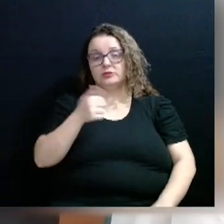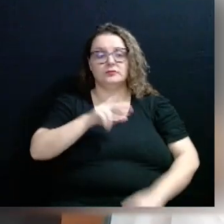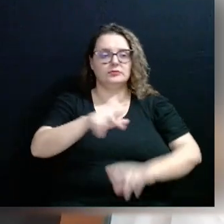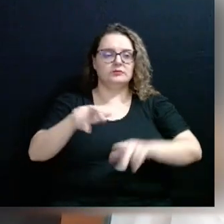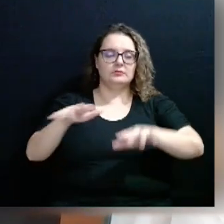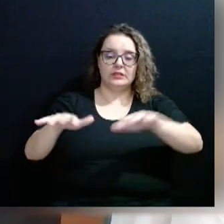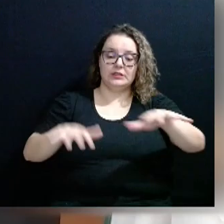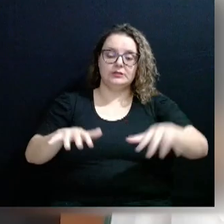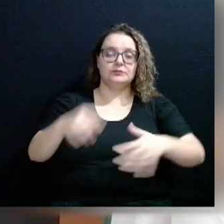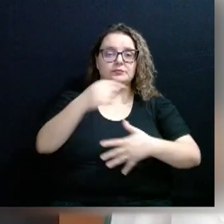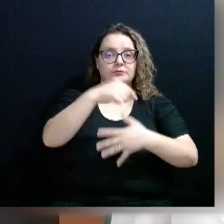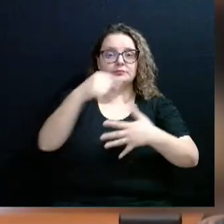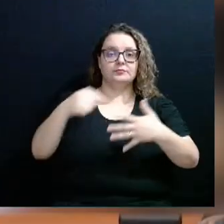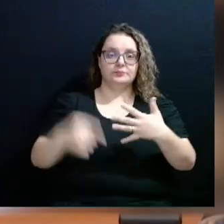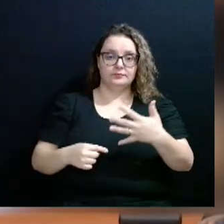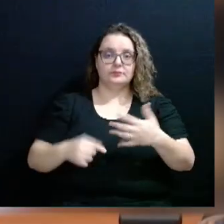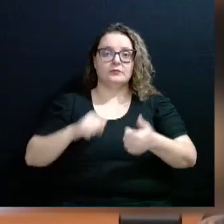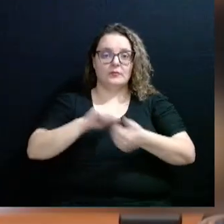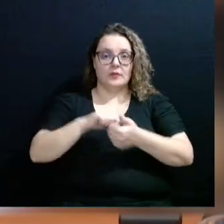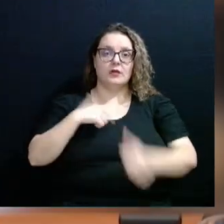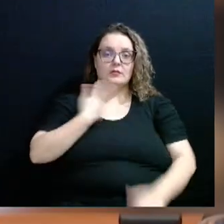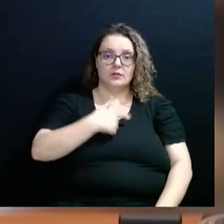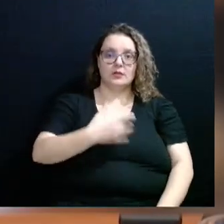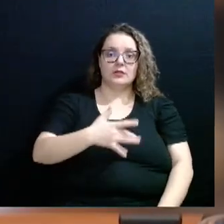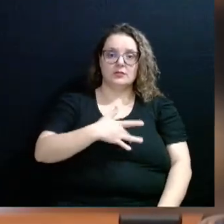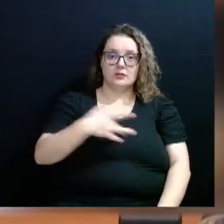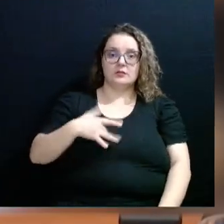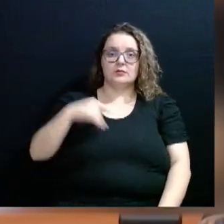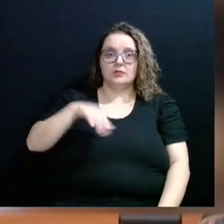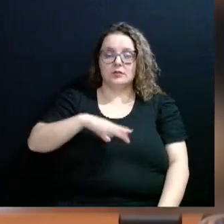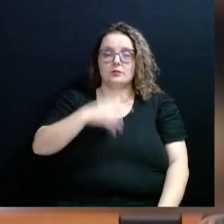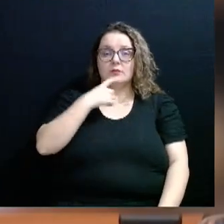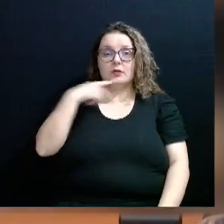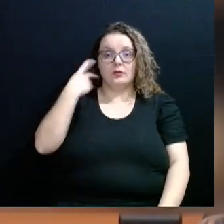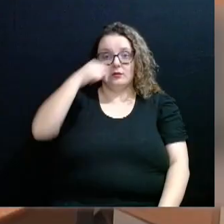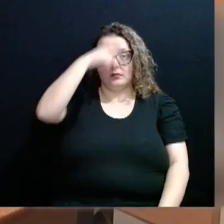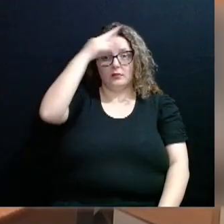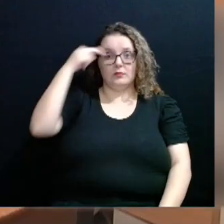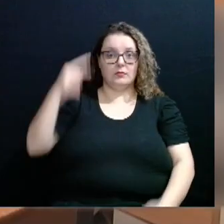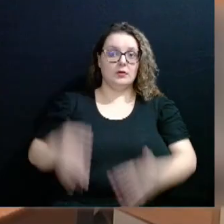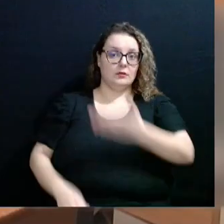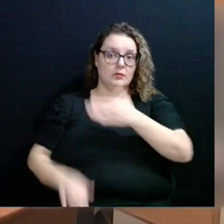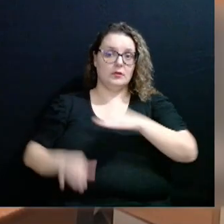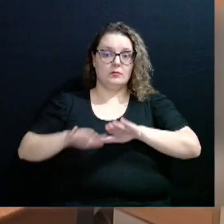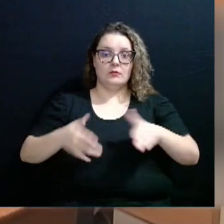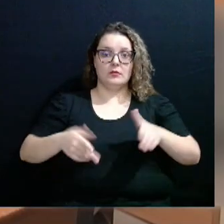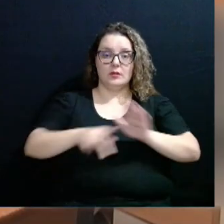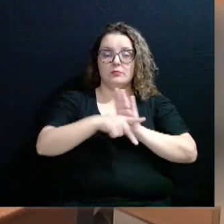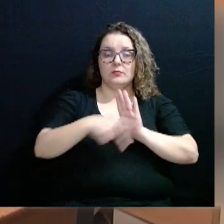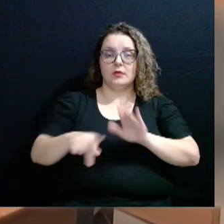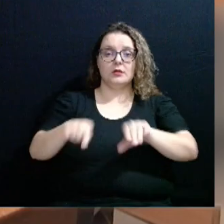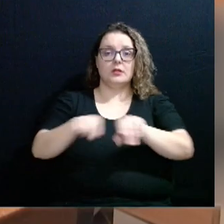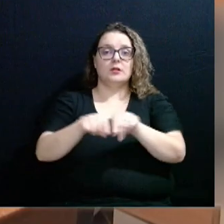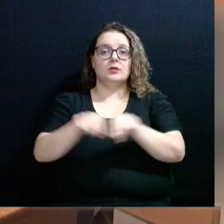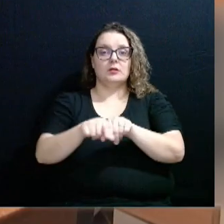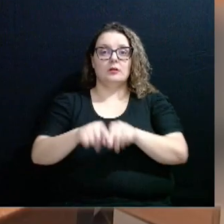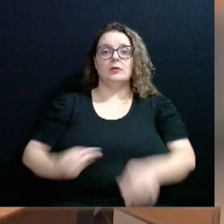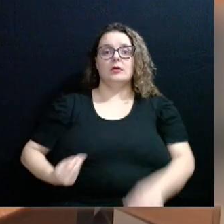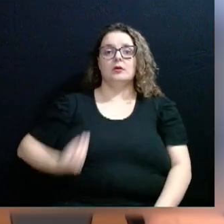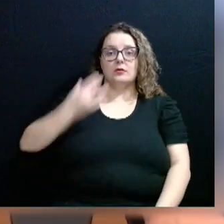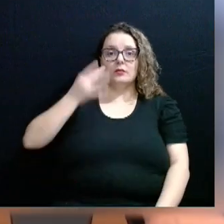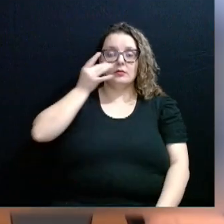aí que qualificam a nossa saúde aqui em Campinas. O vereador Nick Schneider fez parte da mesa. Também compareceram, representando